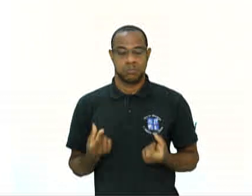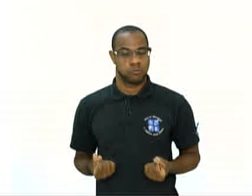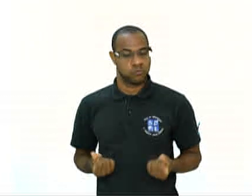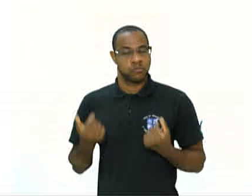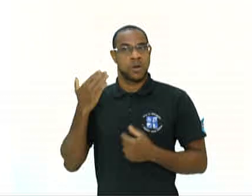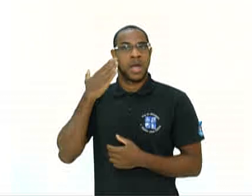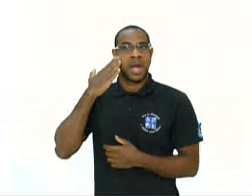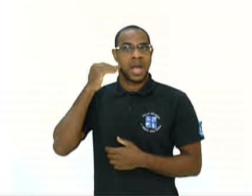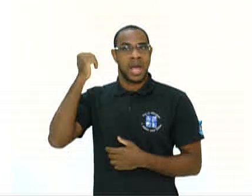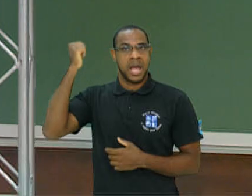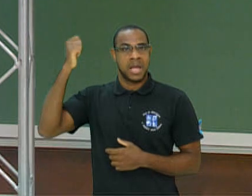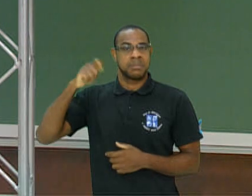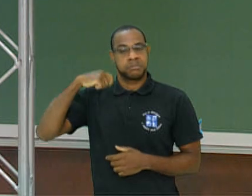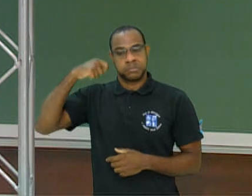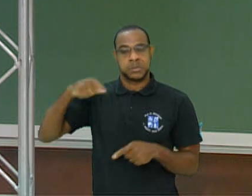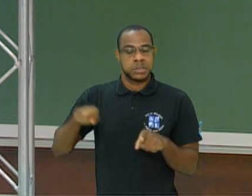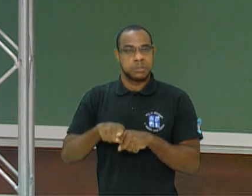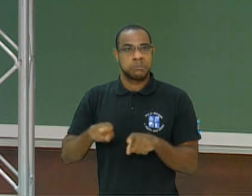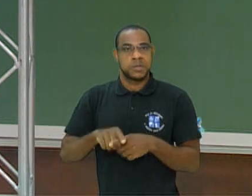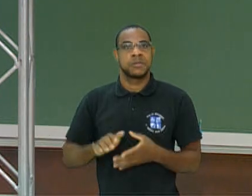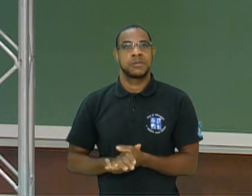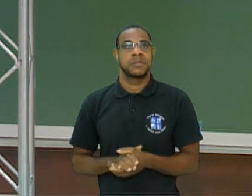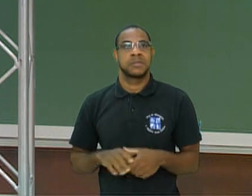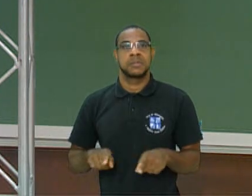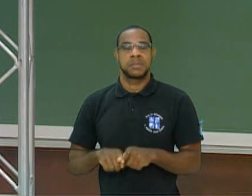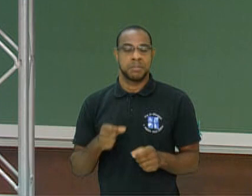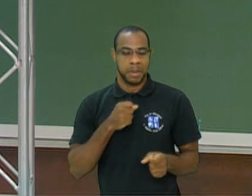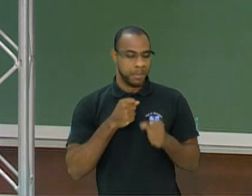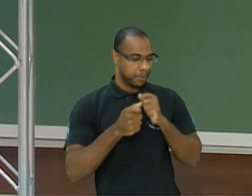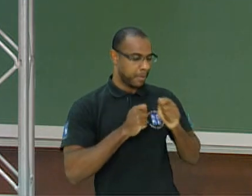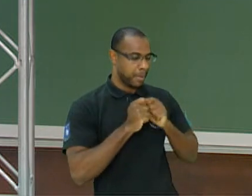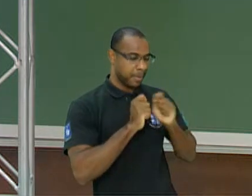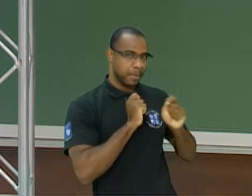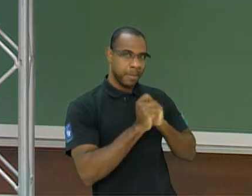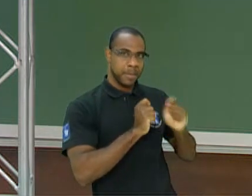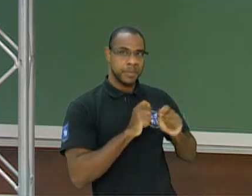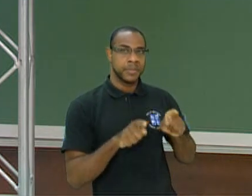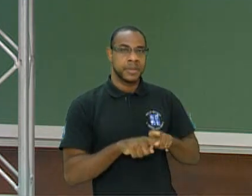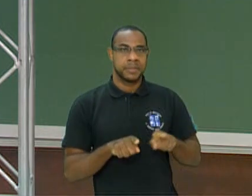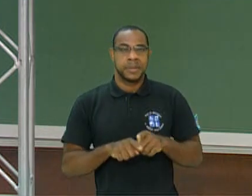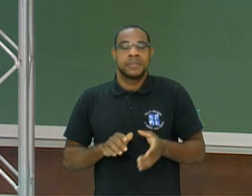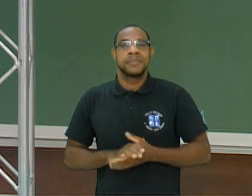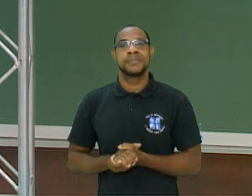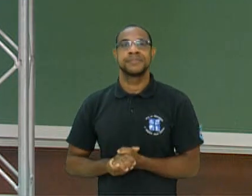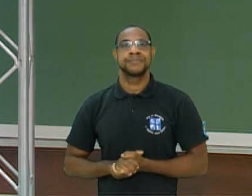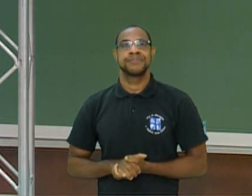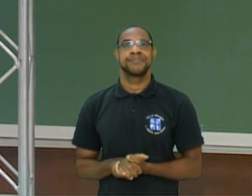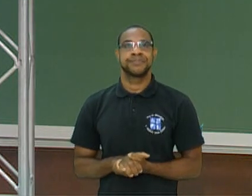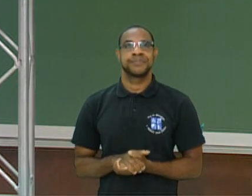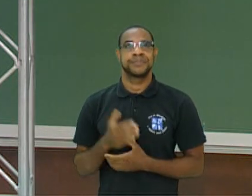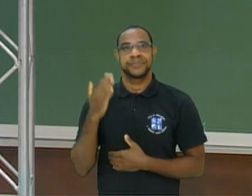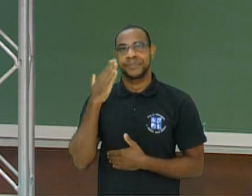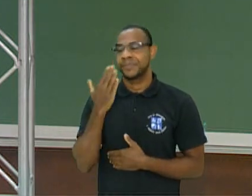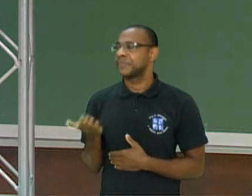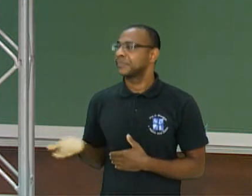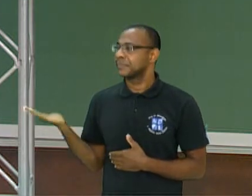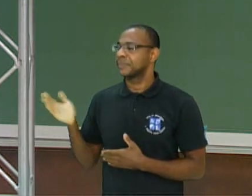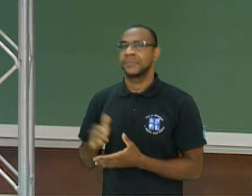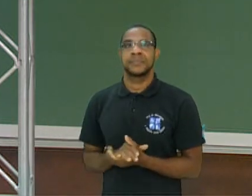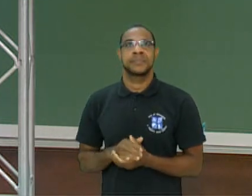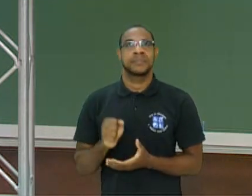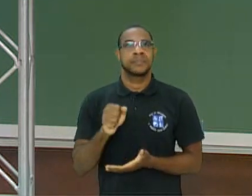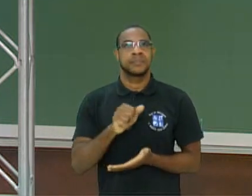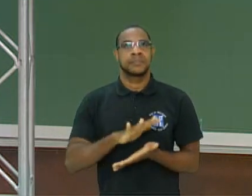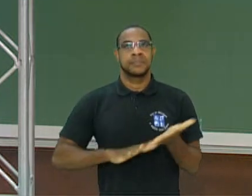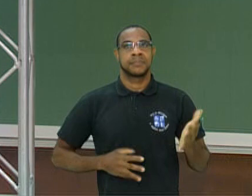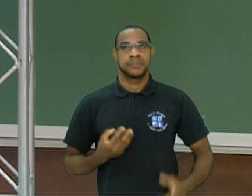uma filantropa bilionária e uma entrevistadora, uma pessoa principal do seu próprio talk show. Complete the Black